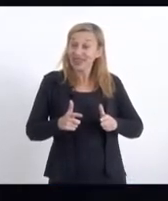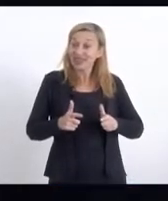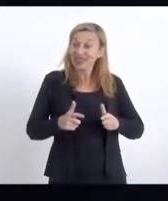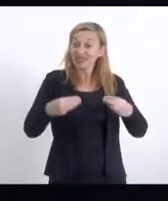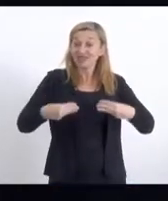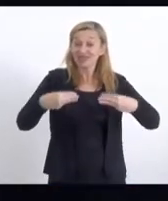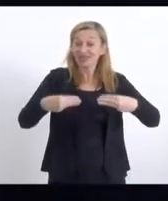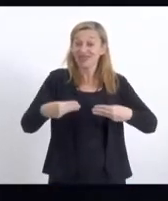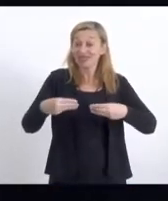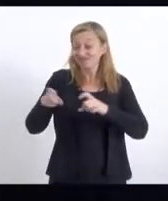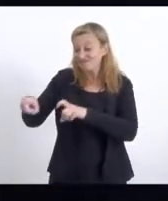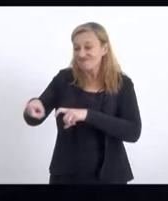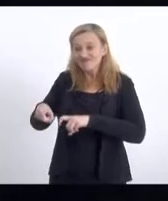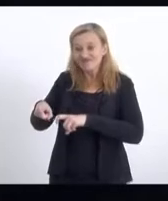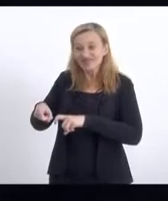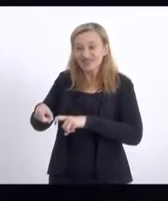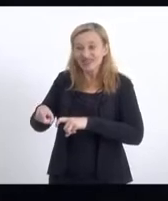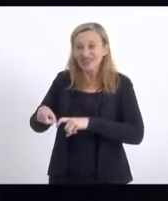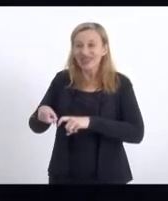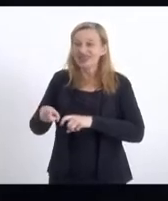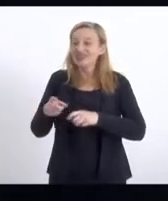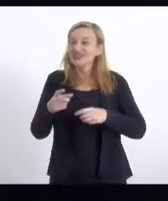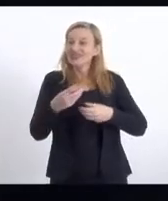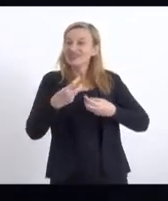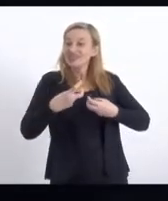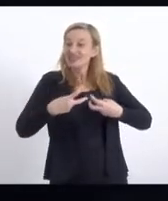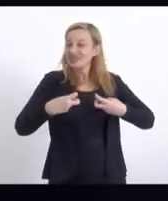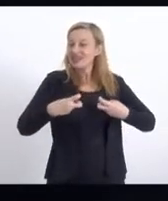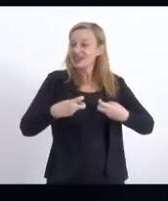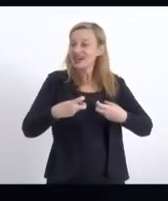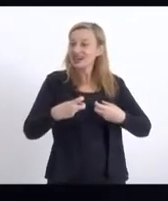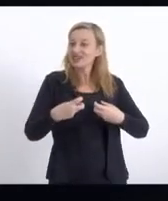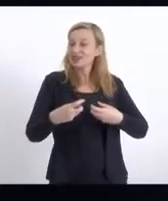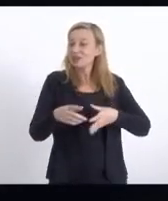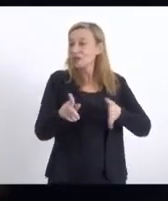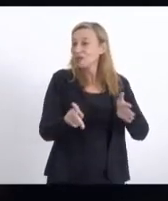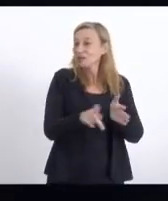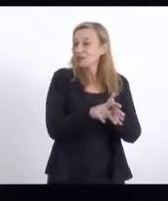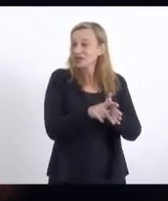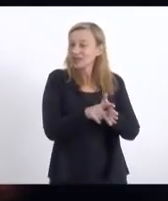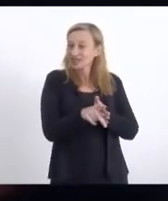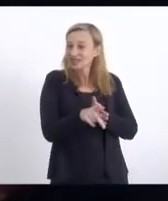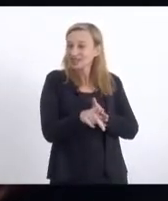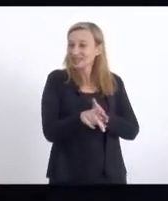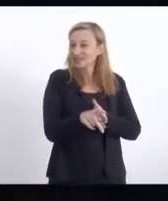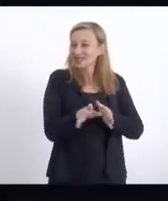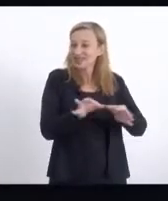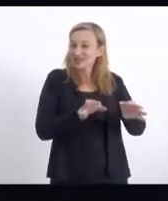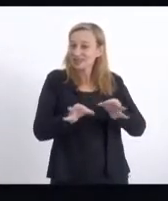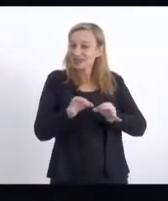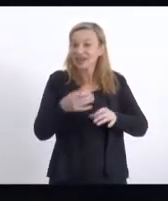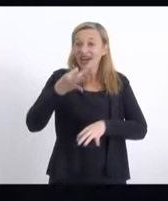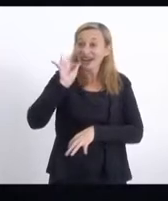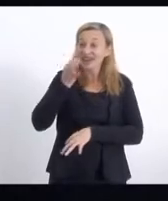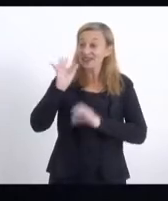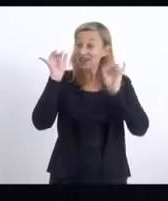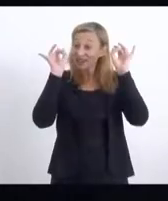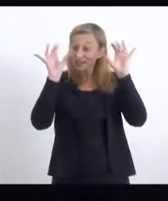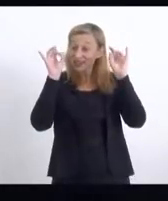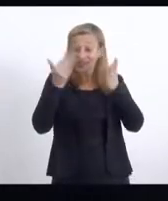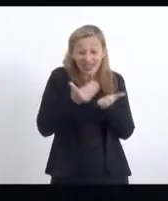da Agricultura, o SEBRAE iniciou um projeto de indicação geográfica do café especial. Então, nós já demos